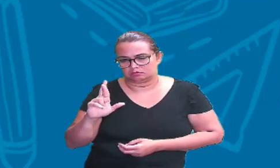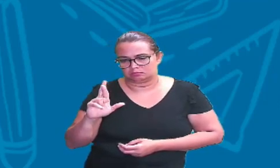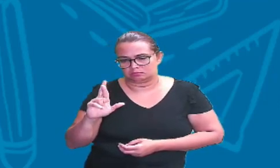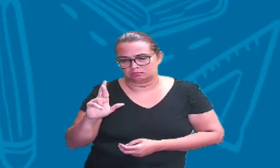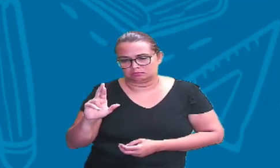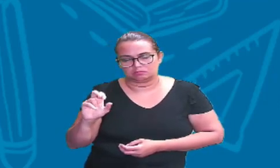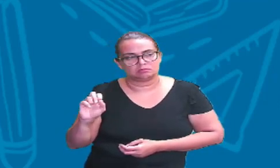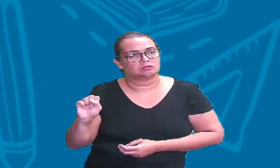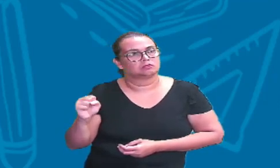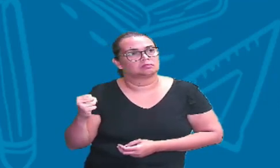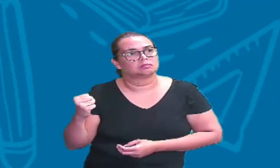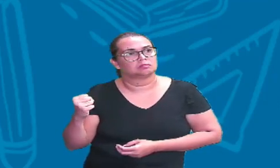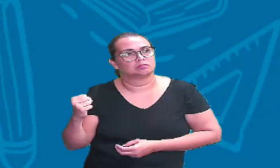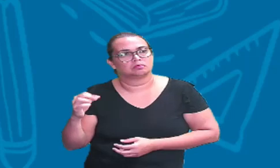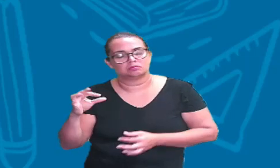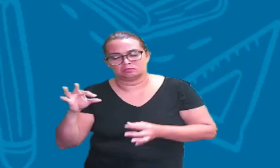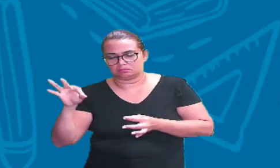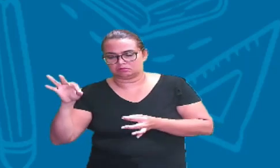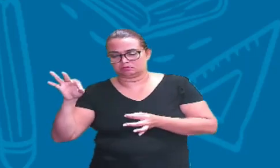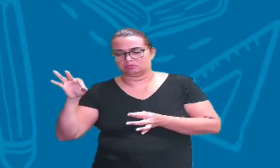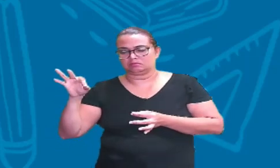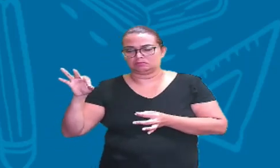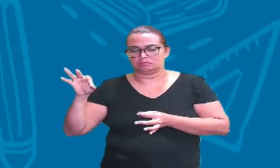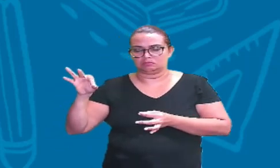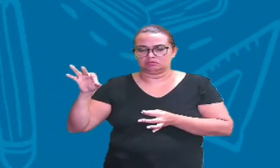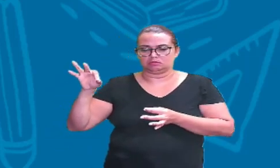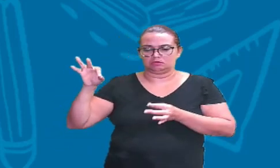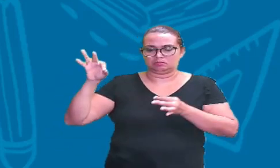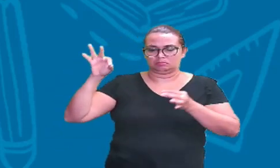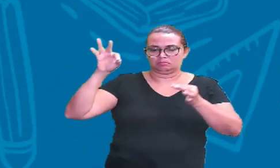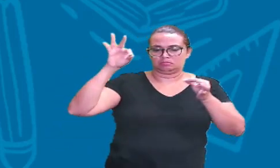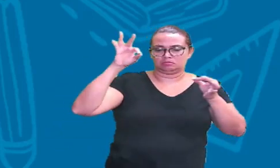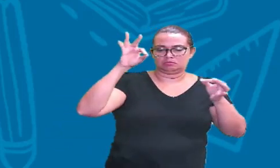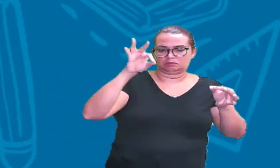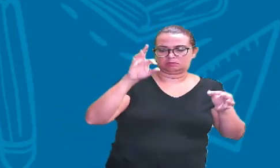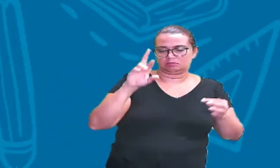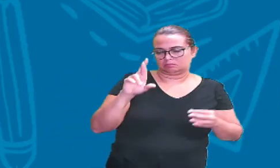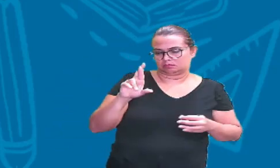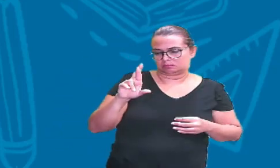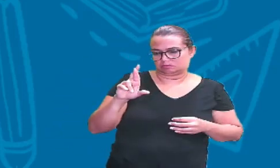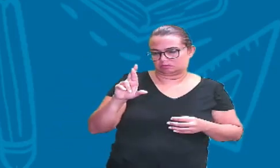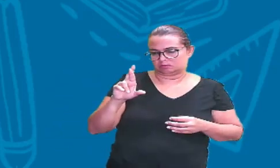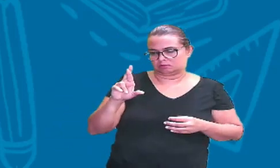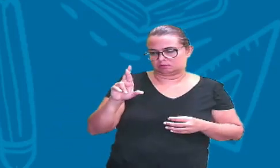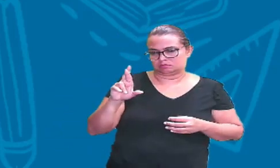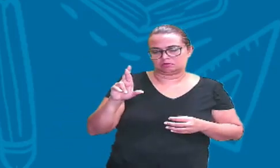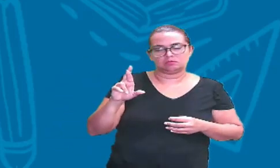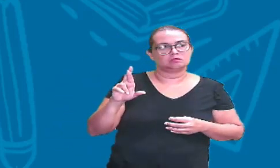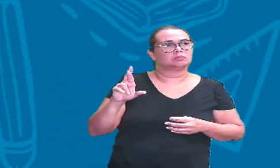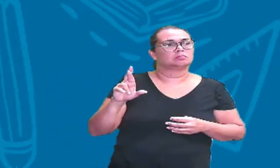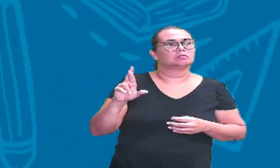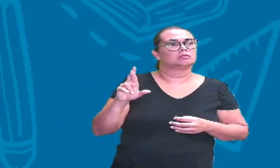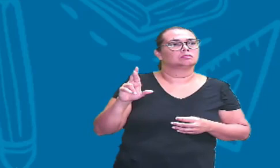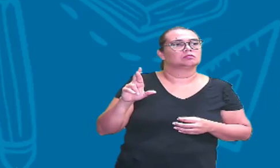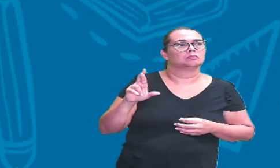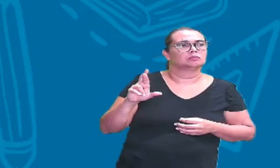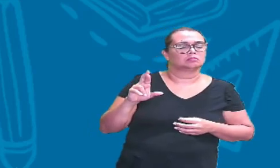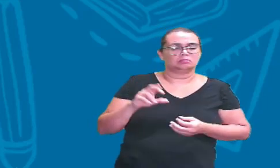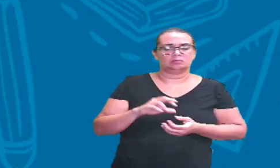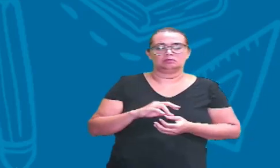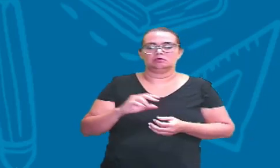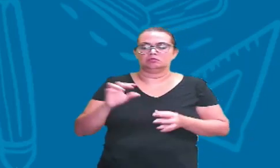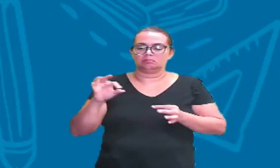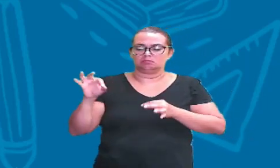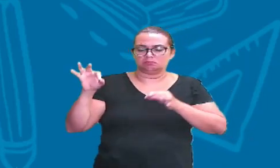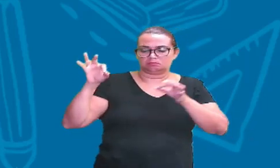e colocar ela em cima da retinha R, e se eu colocar ela em cima da retinha